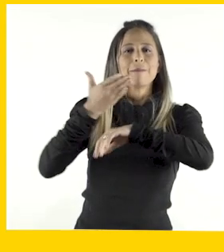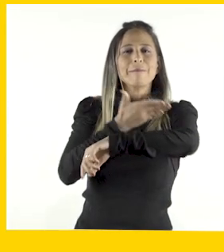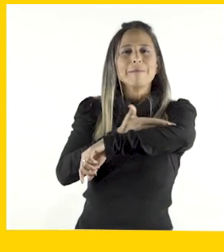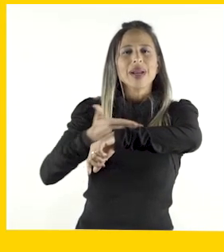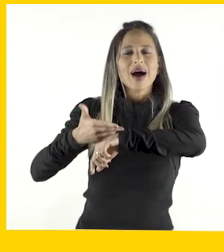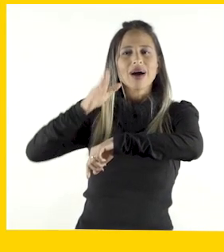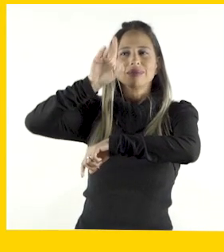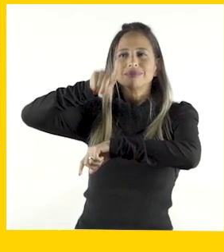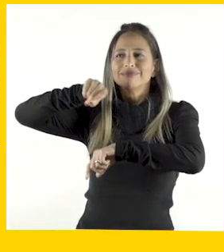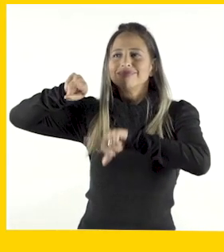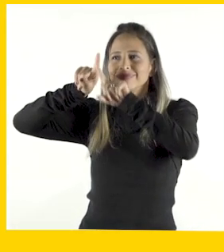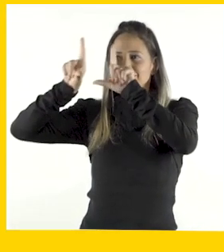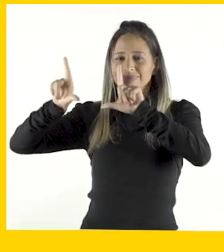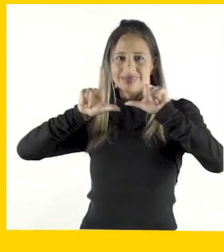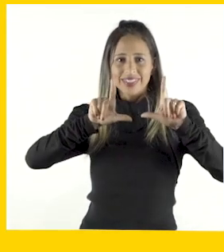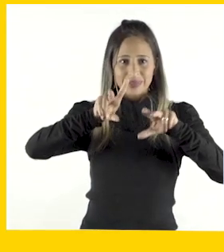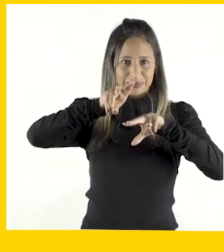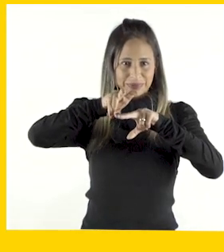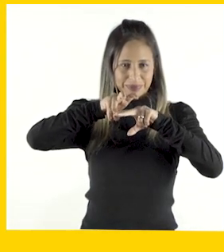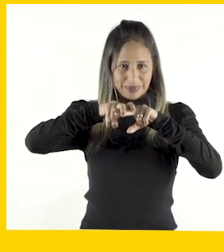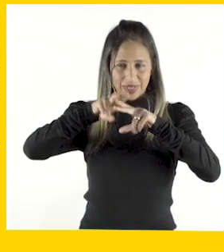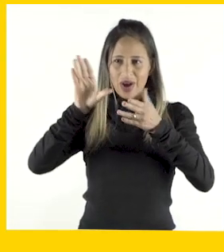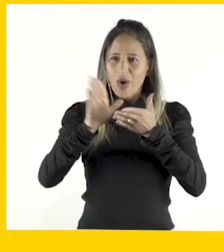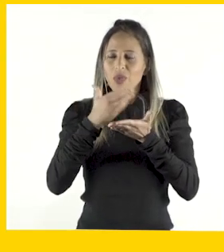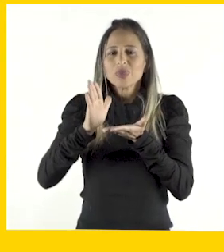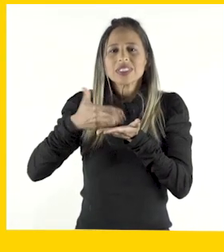numa mesa com alguns livros, pincéis,